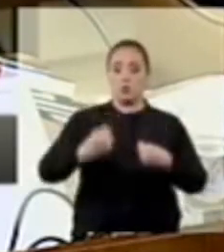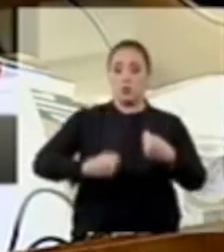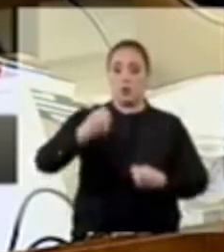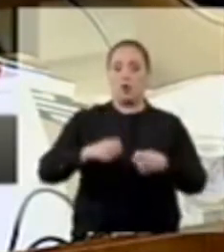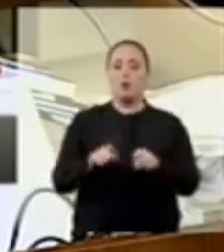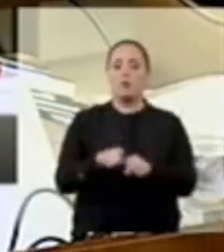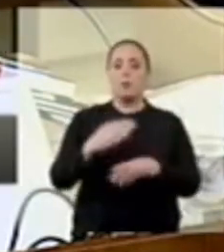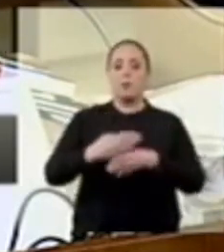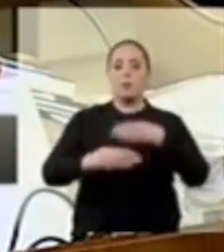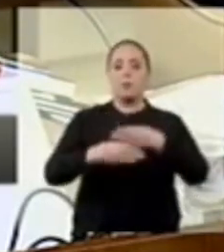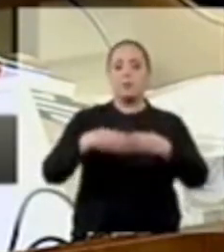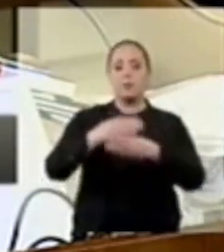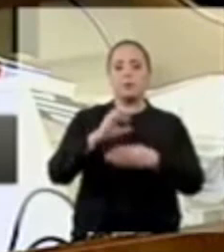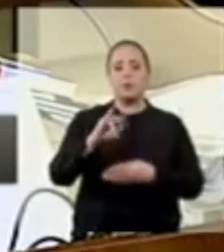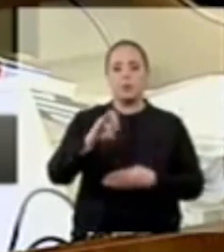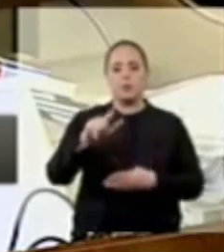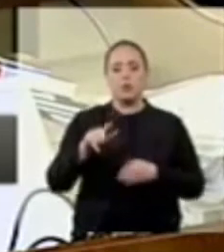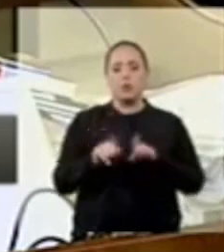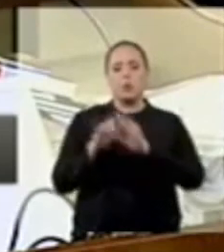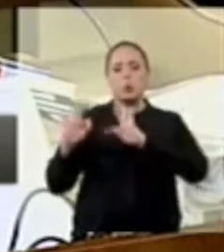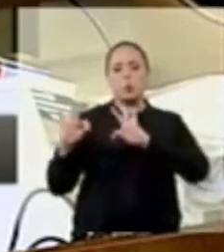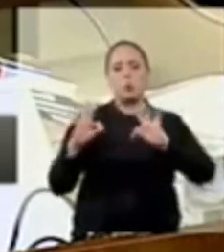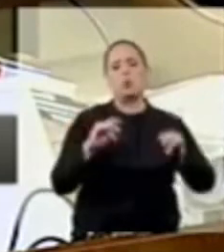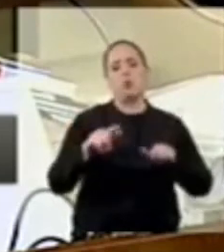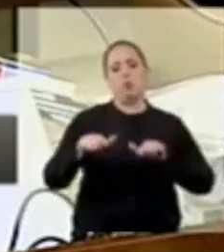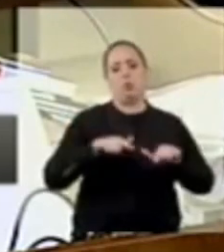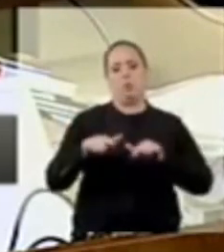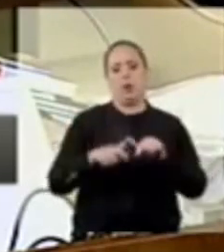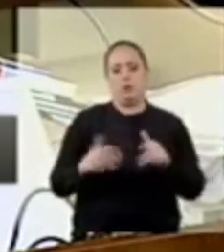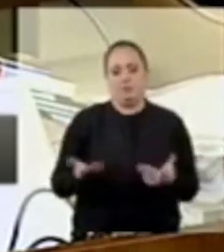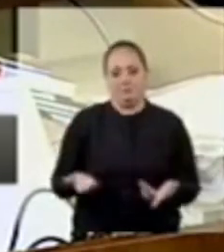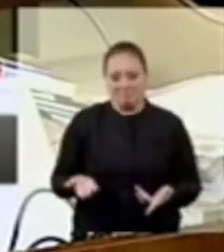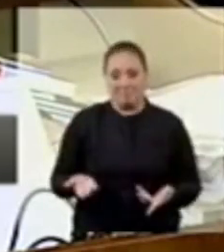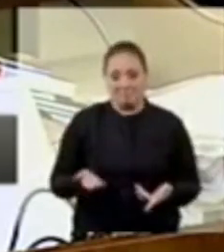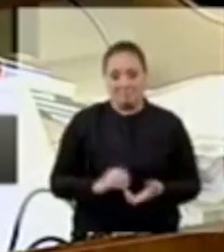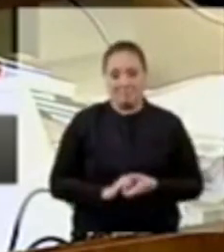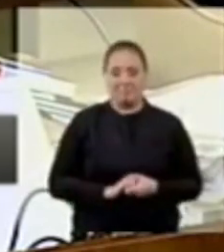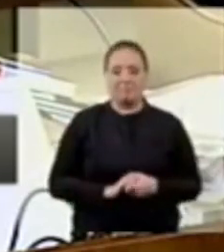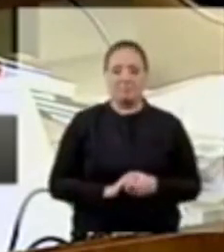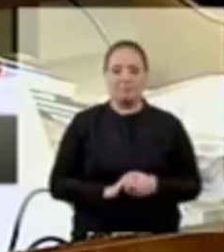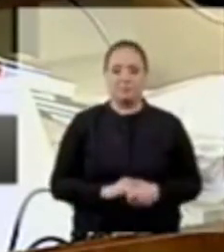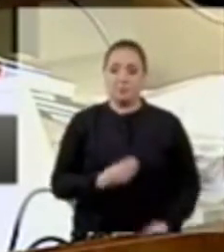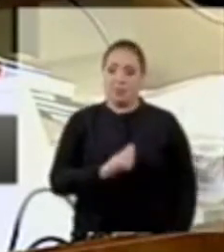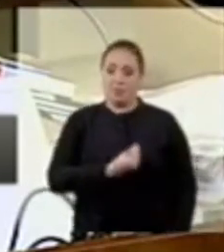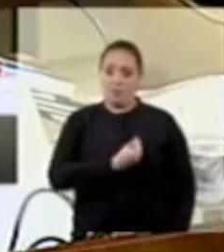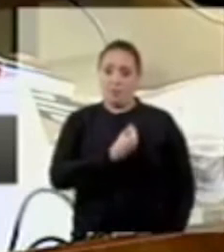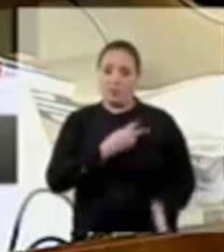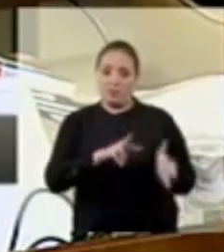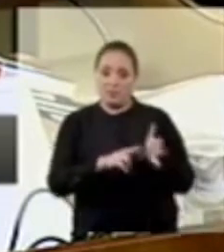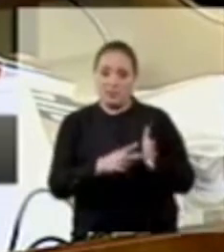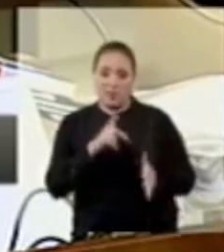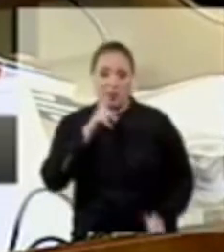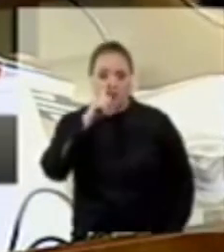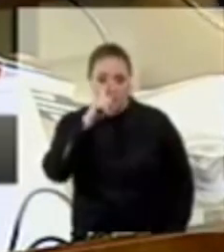construção civil e quase todas as atividades produtivas viver envolve riscos